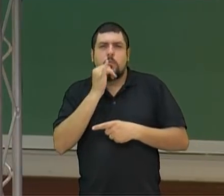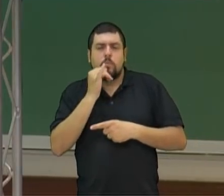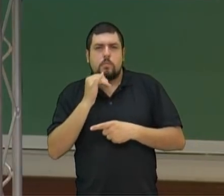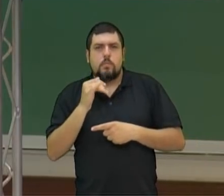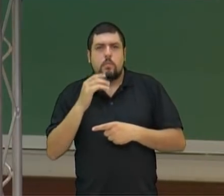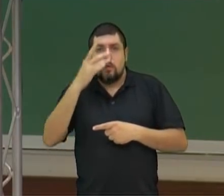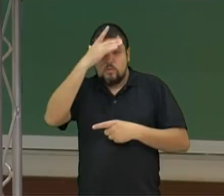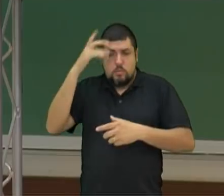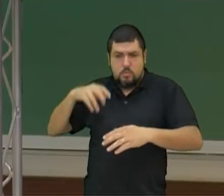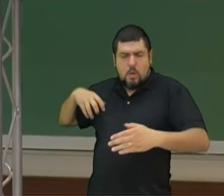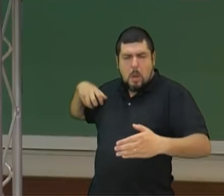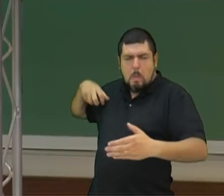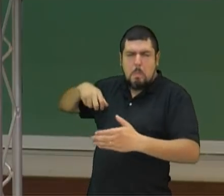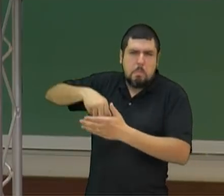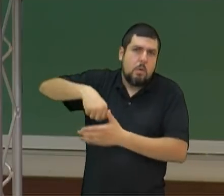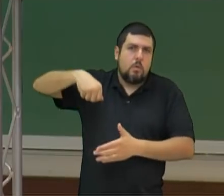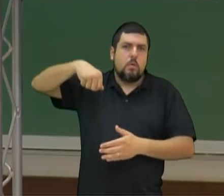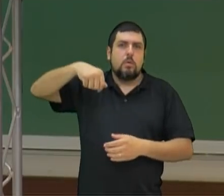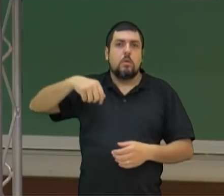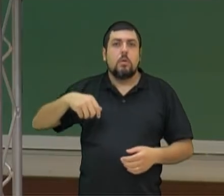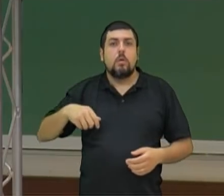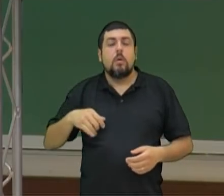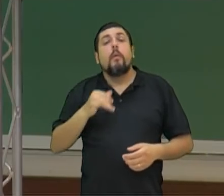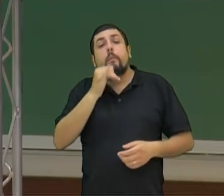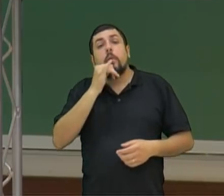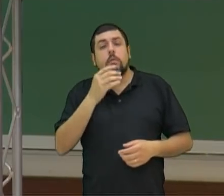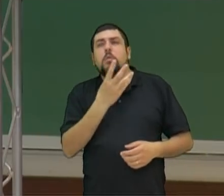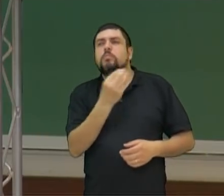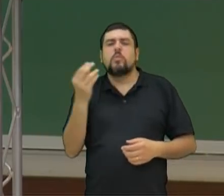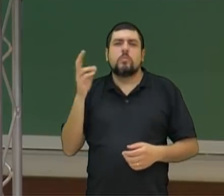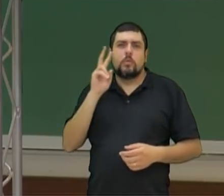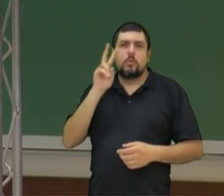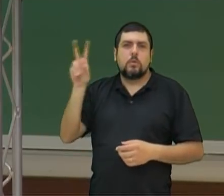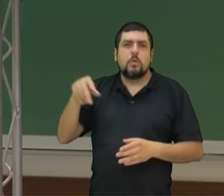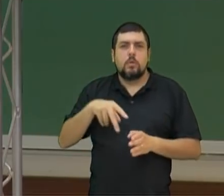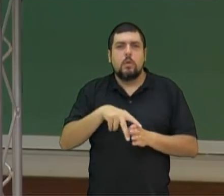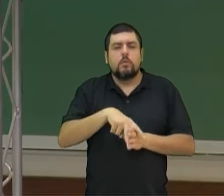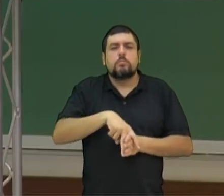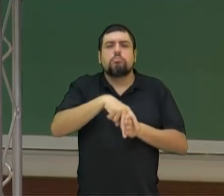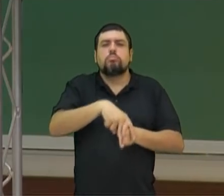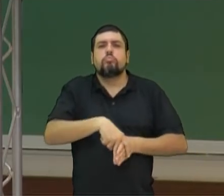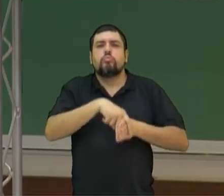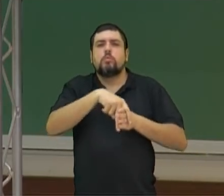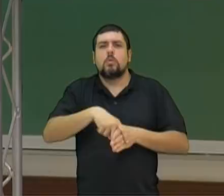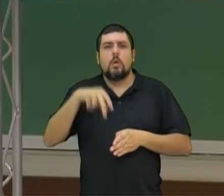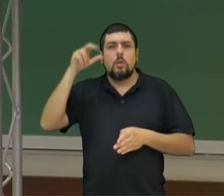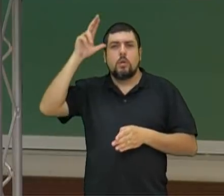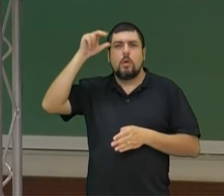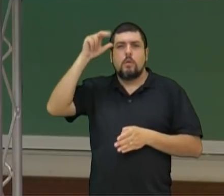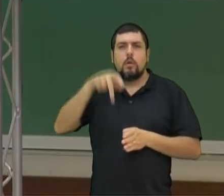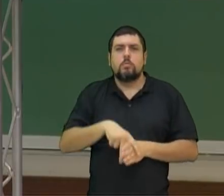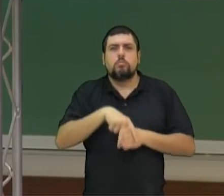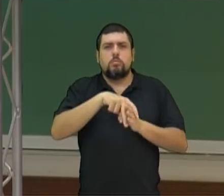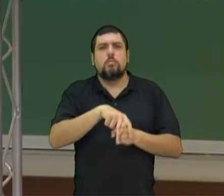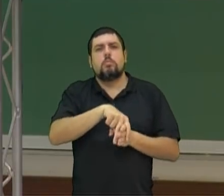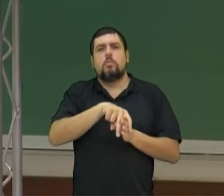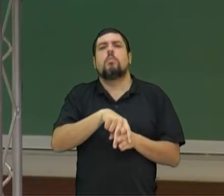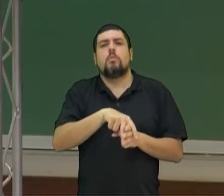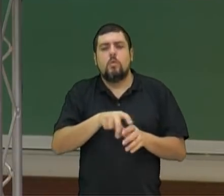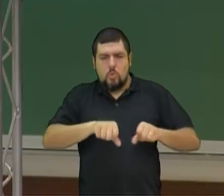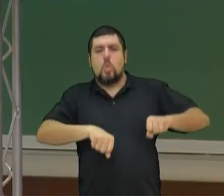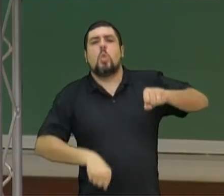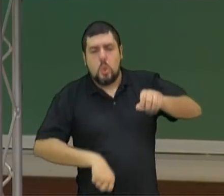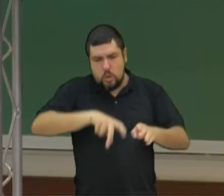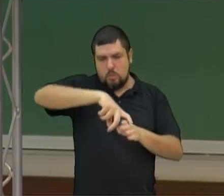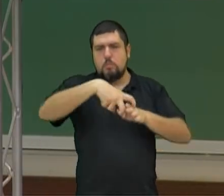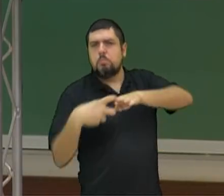acidente, bateu a coluna, andando de cavalo, por exemplo, e ao cair lesionou a coluna vertebral.